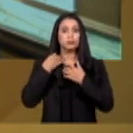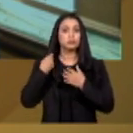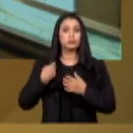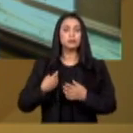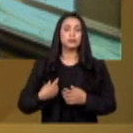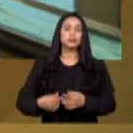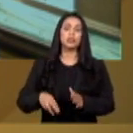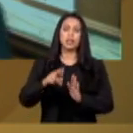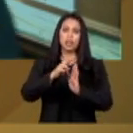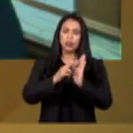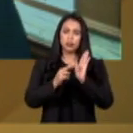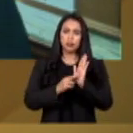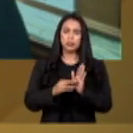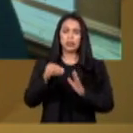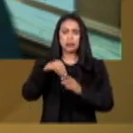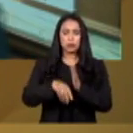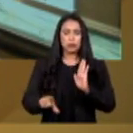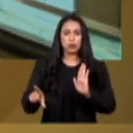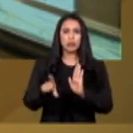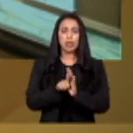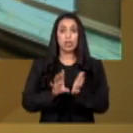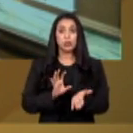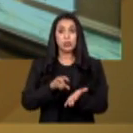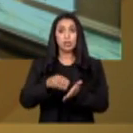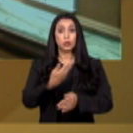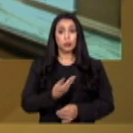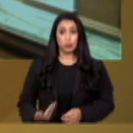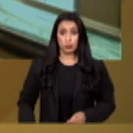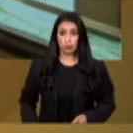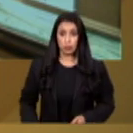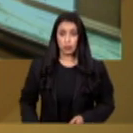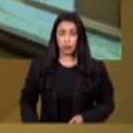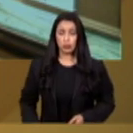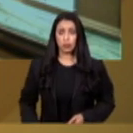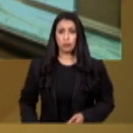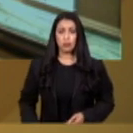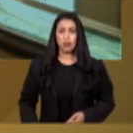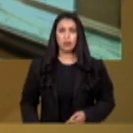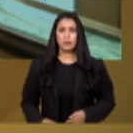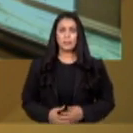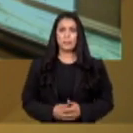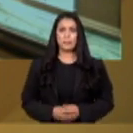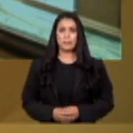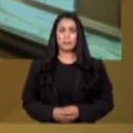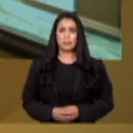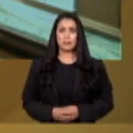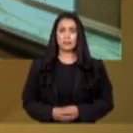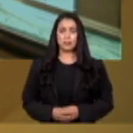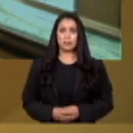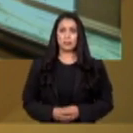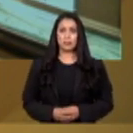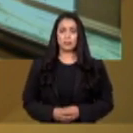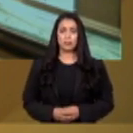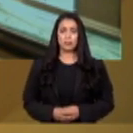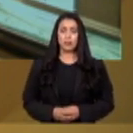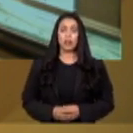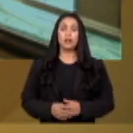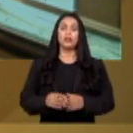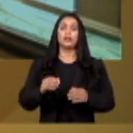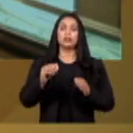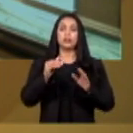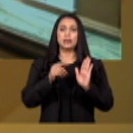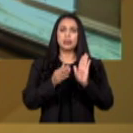regulamentação legal e público não desenho um fracote funcional da